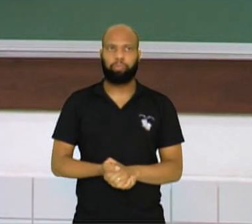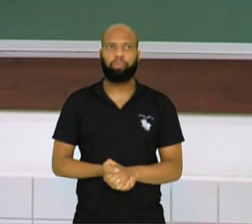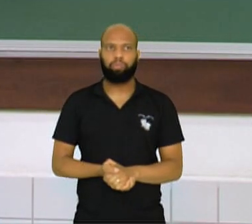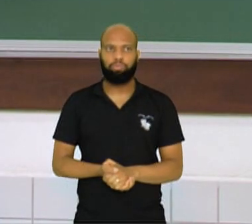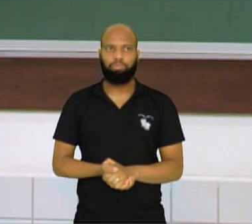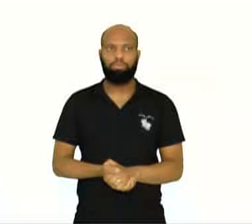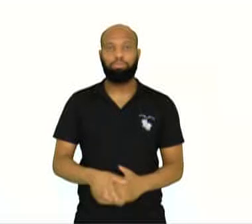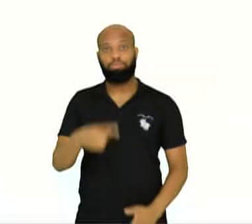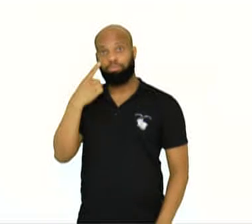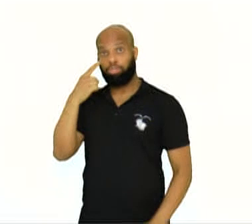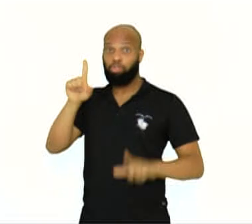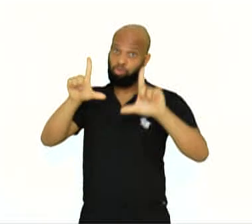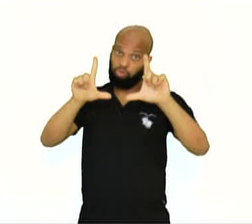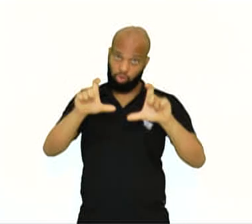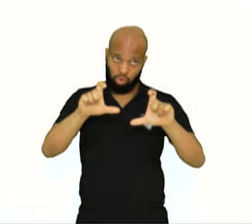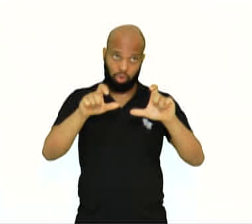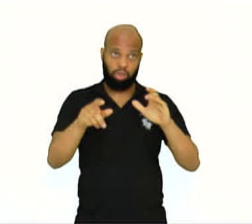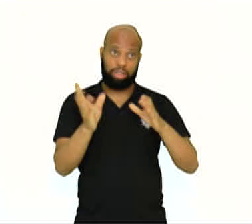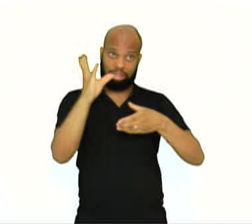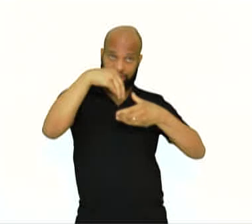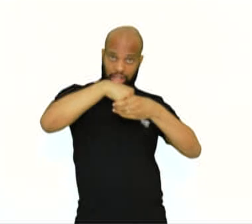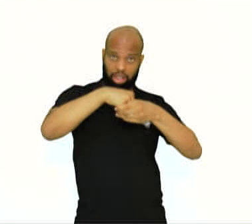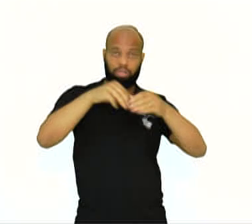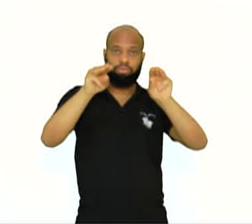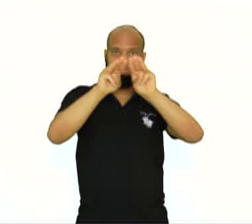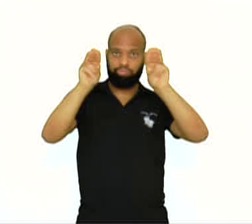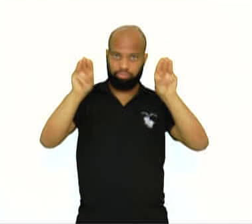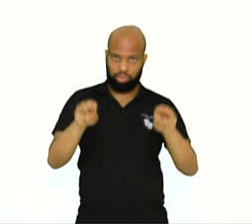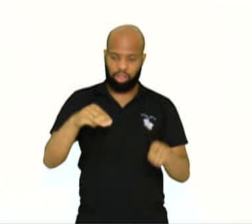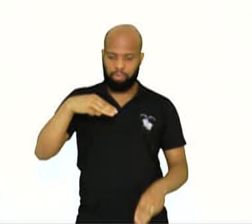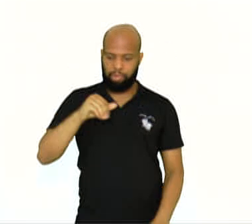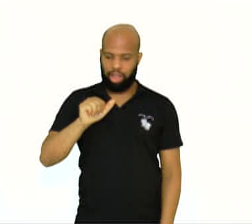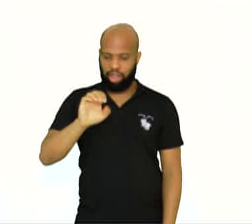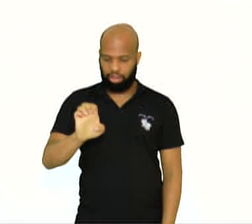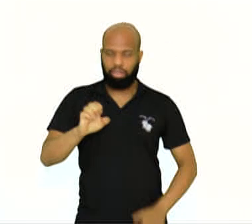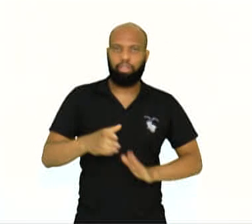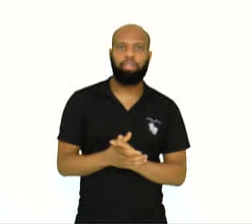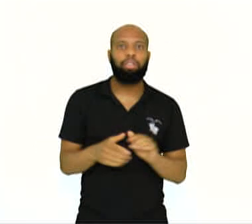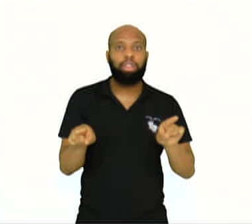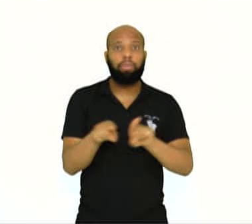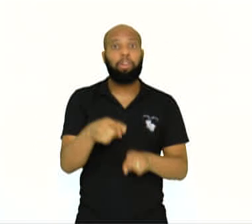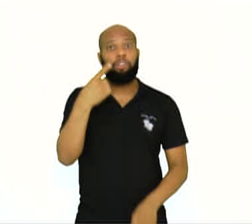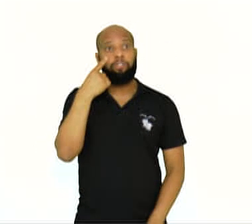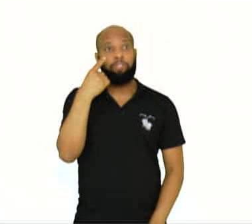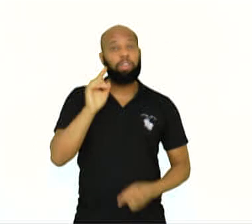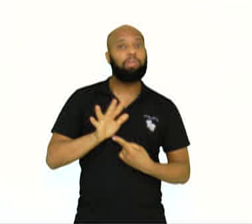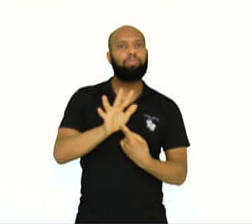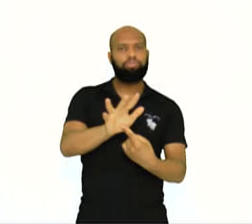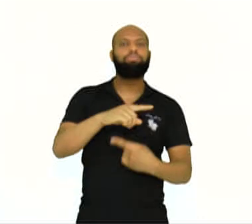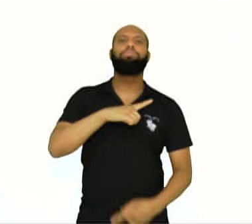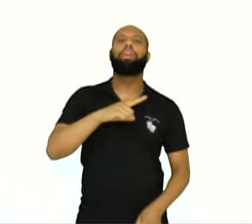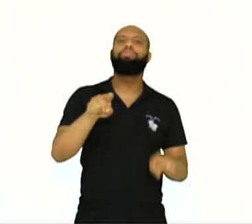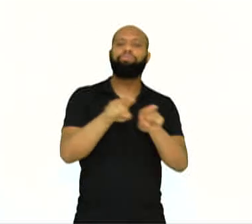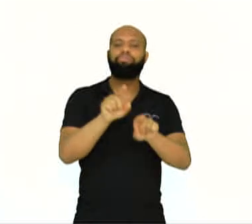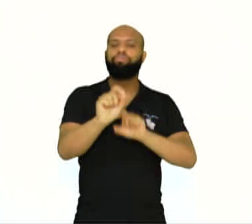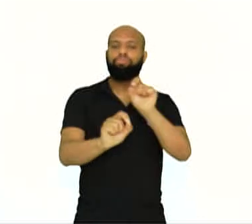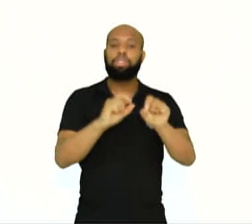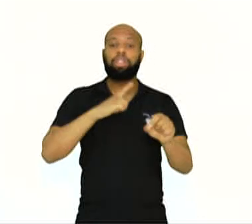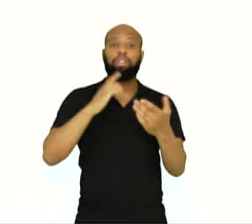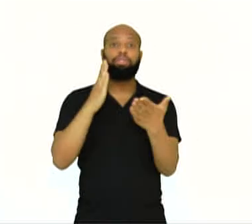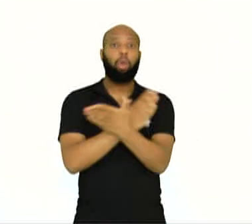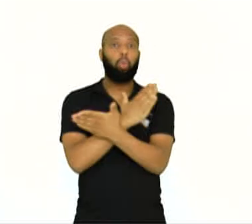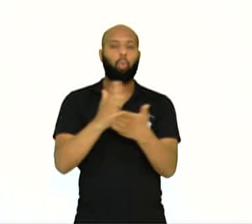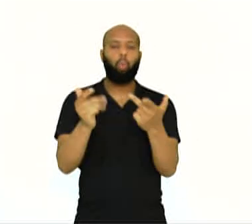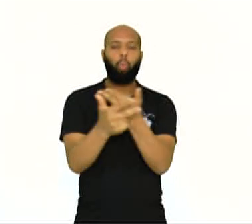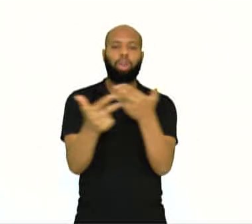Bom, aqui a gente tem uma imagem, né, da parte interna do museu. E a gente vai ver em destaque, né, algumas coisas